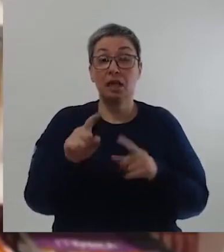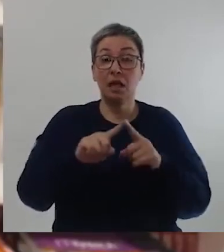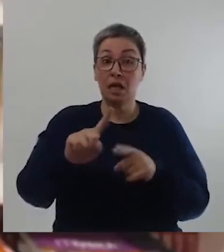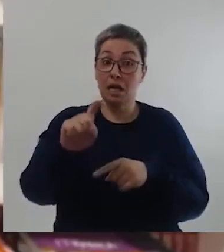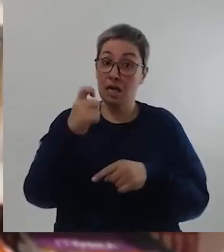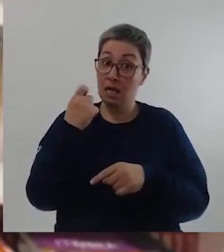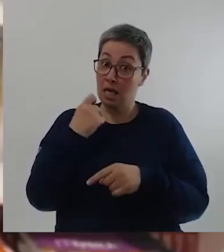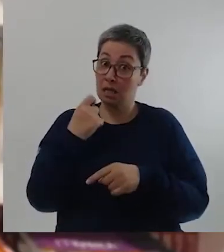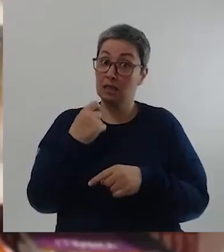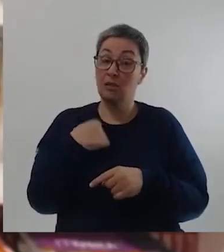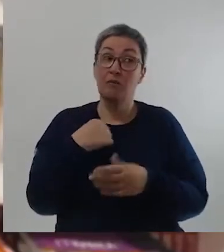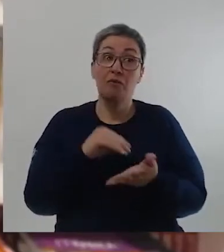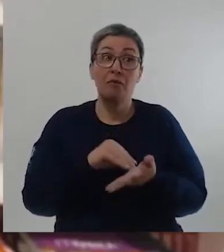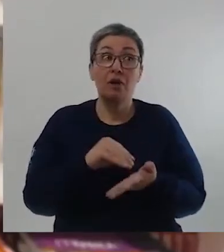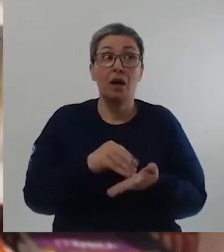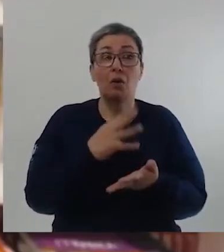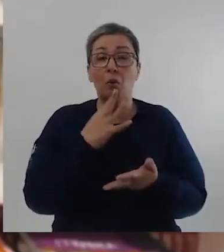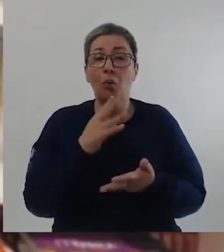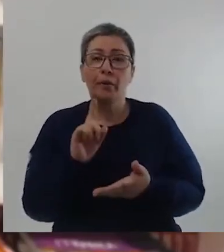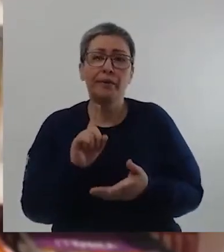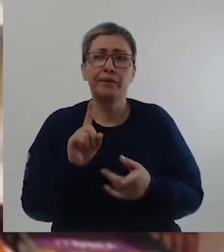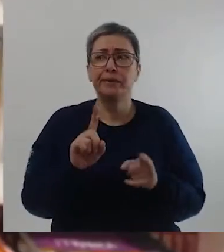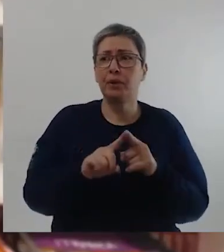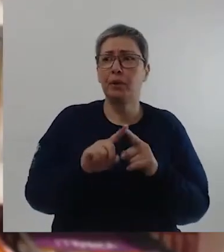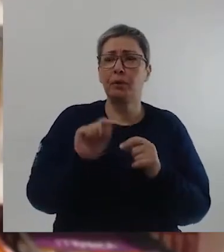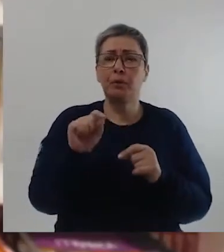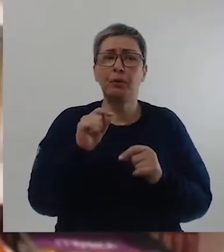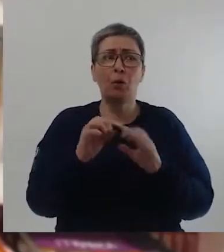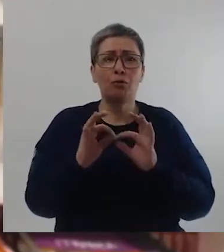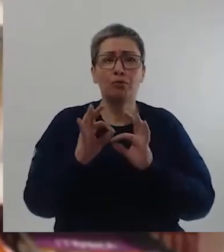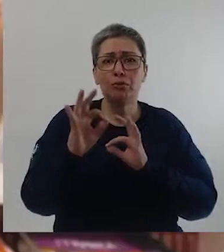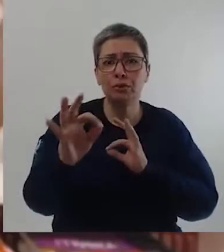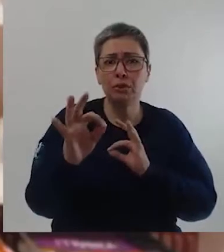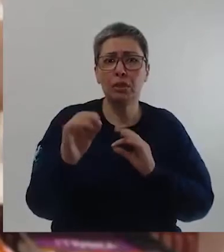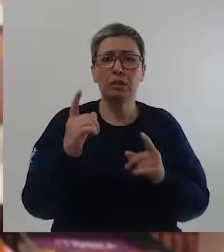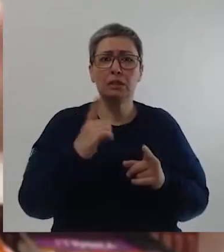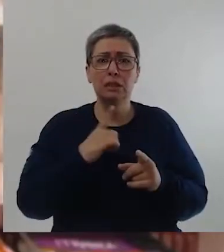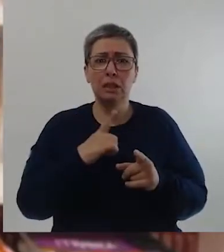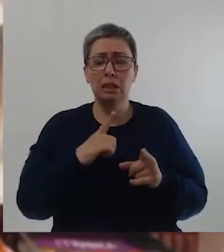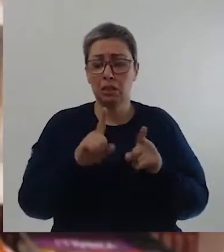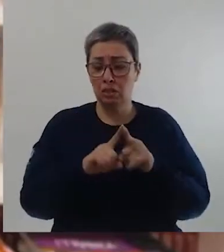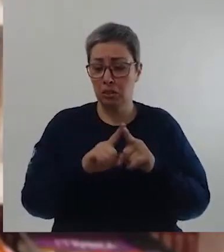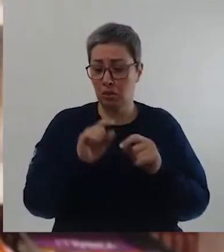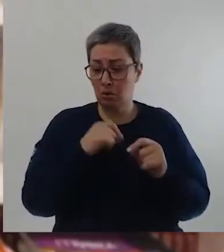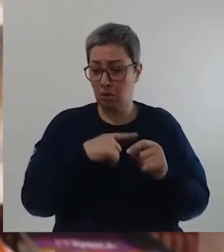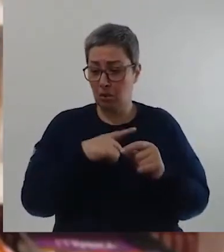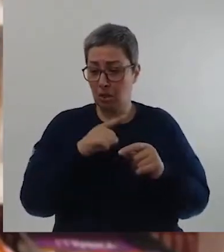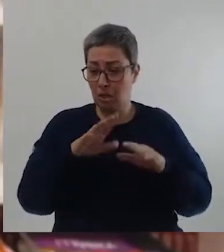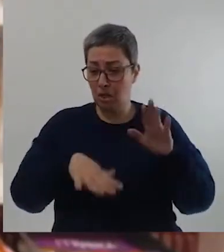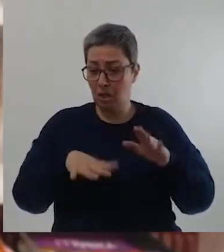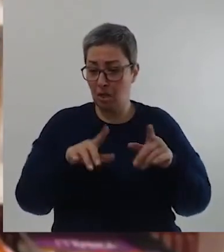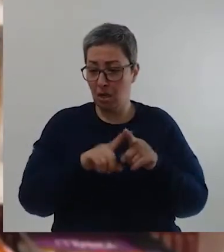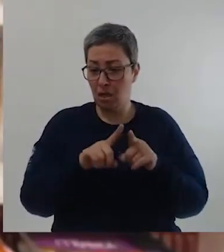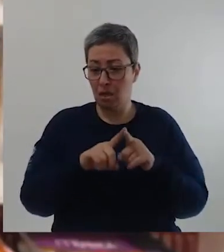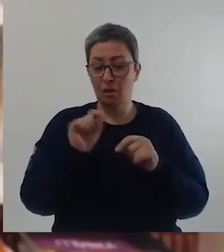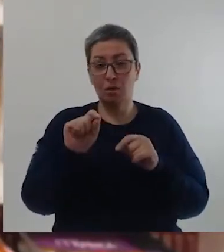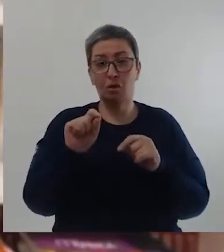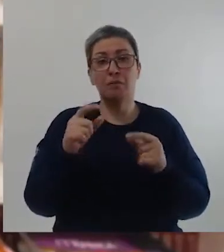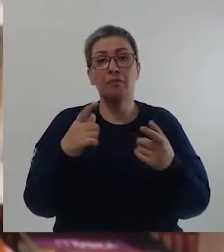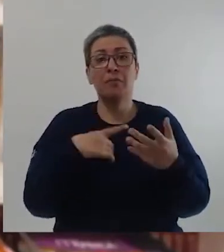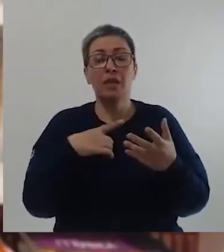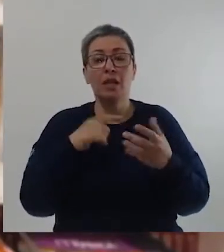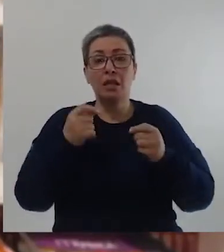antigamente por falta de conhecimento até mesmo pela distância né que existia no local